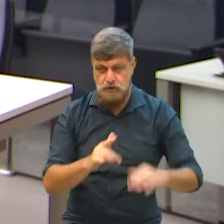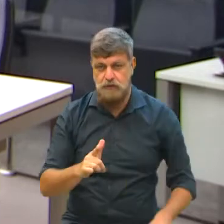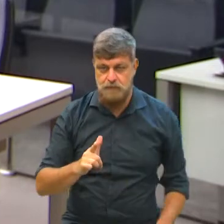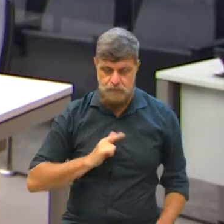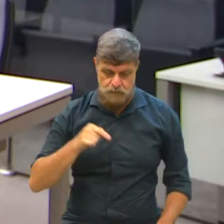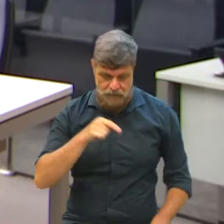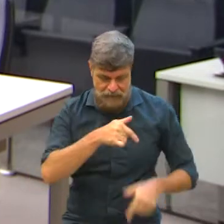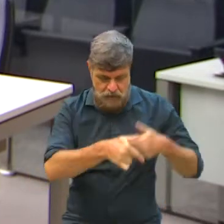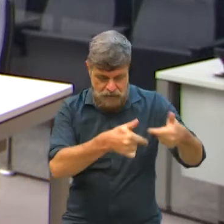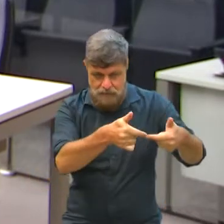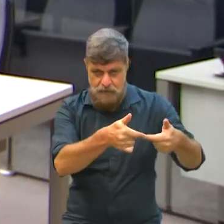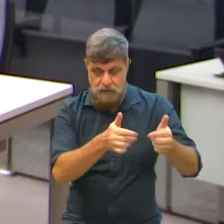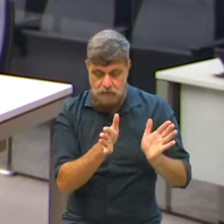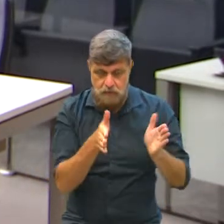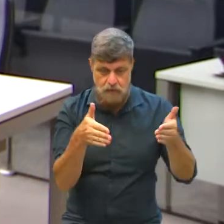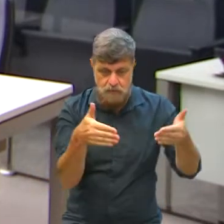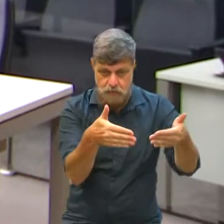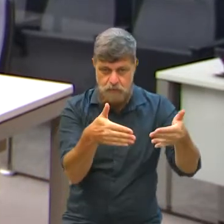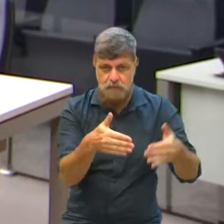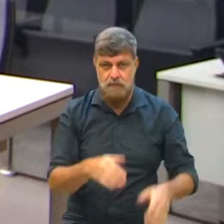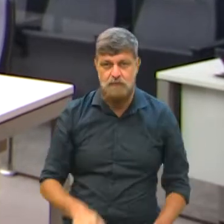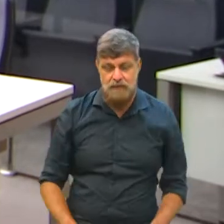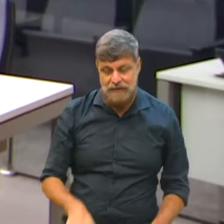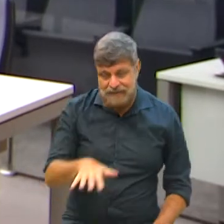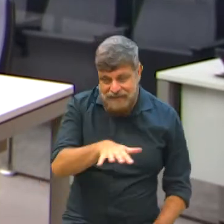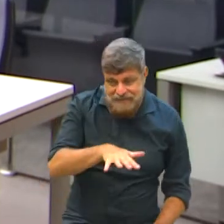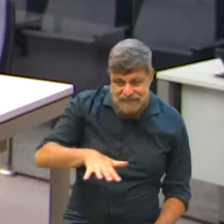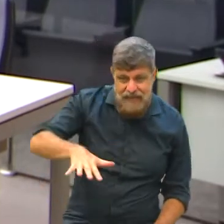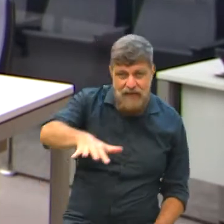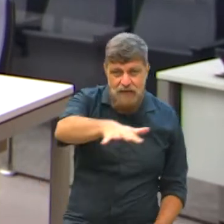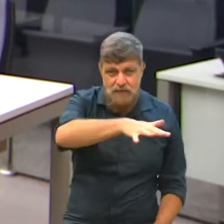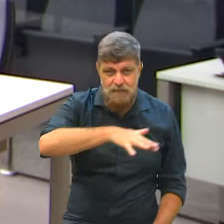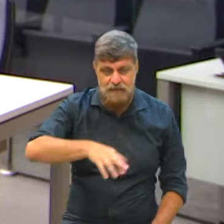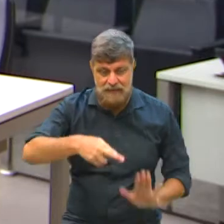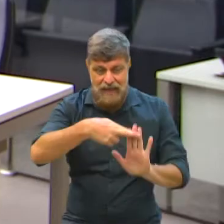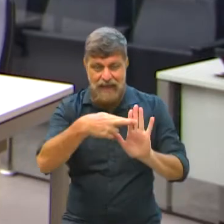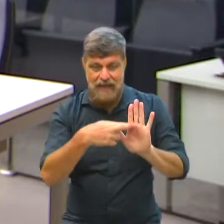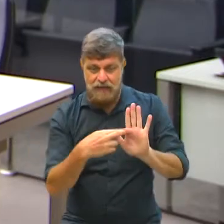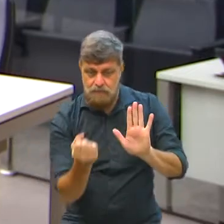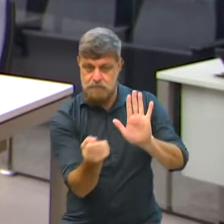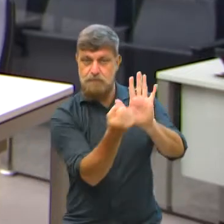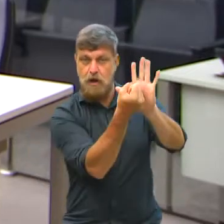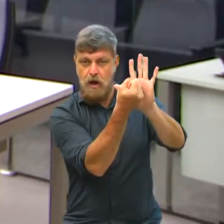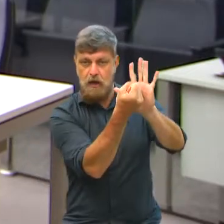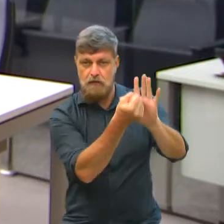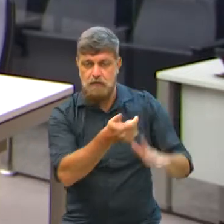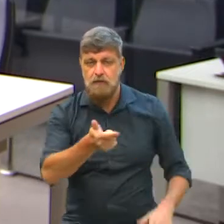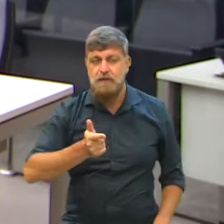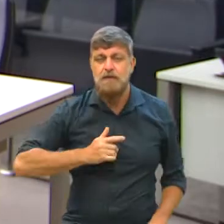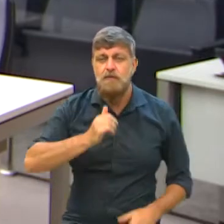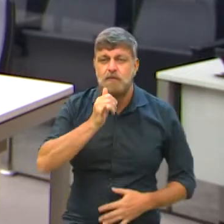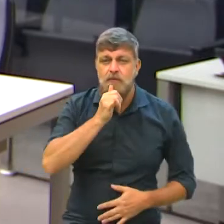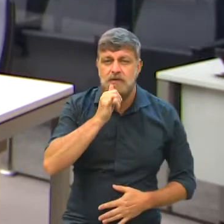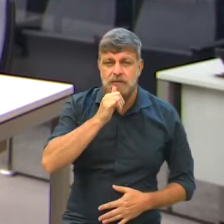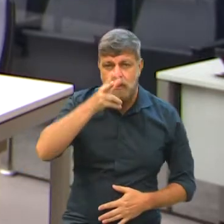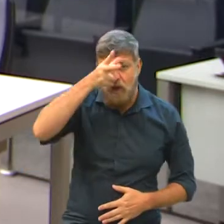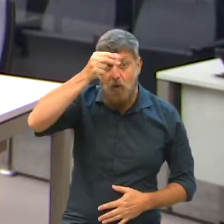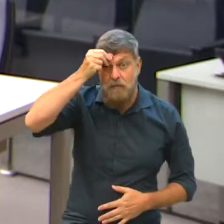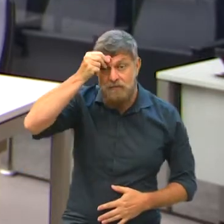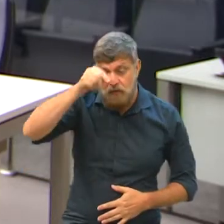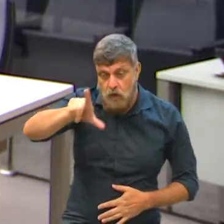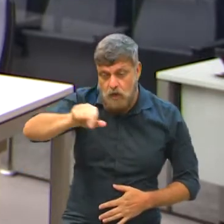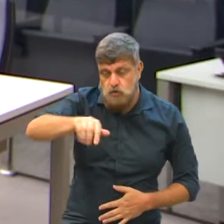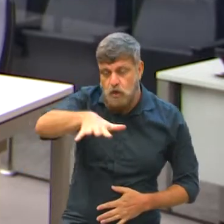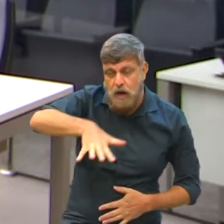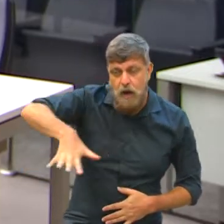inovação tecnológica e nesse ambiente de novo marco regulatório você por exemplo o